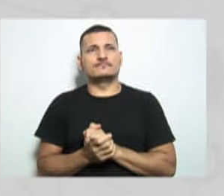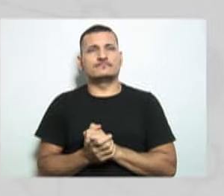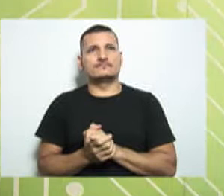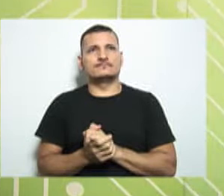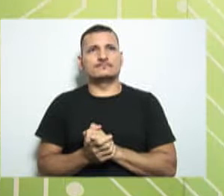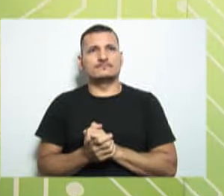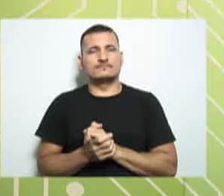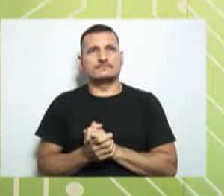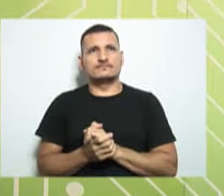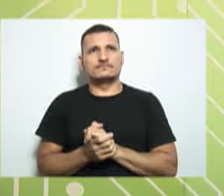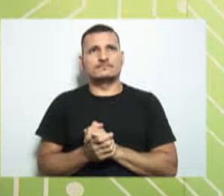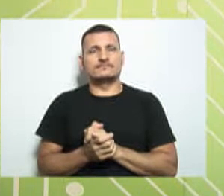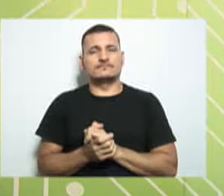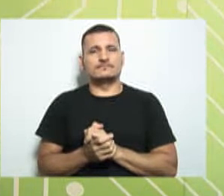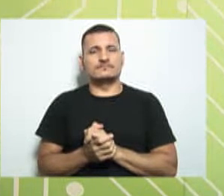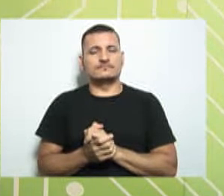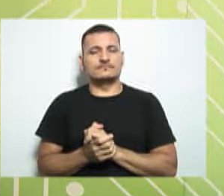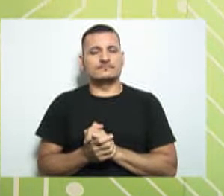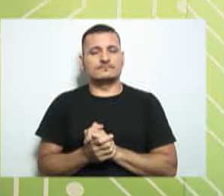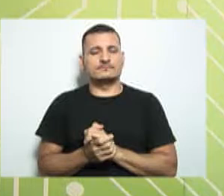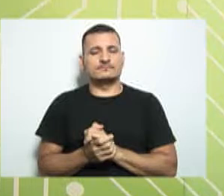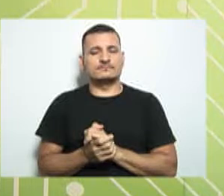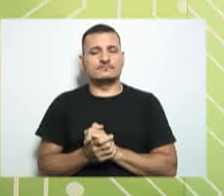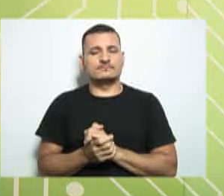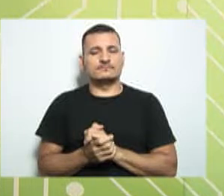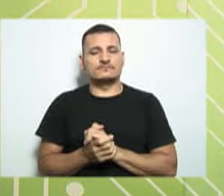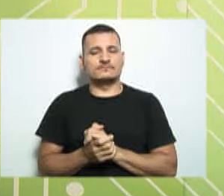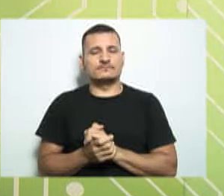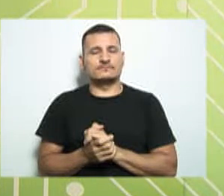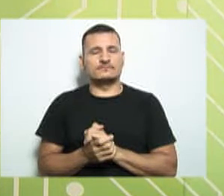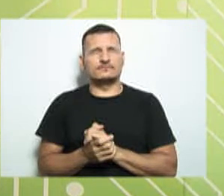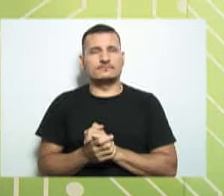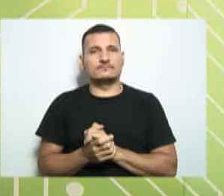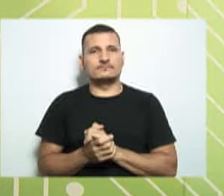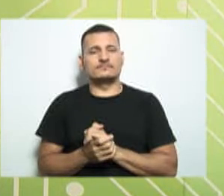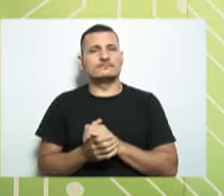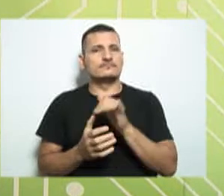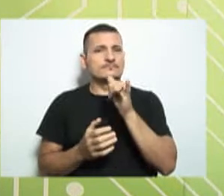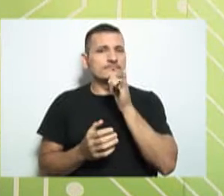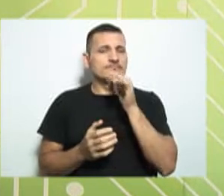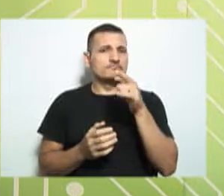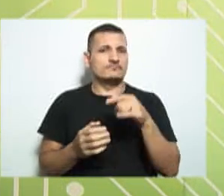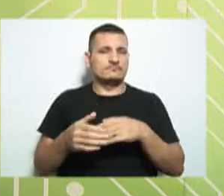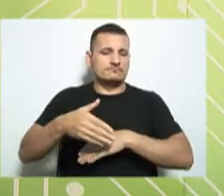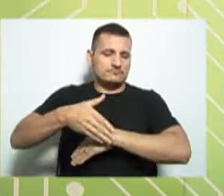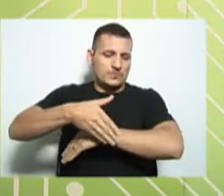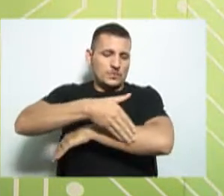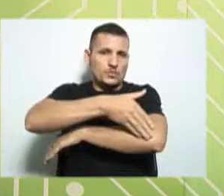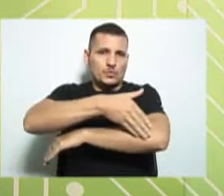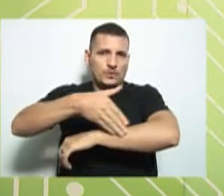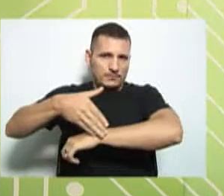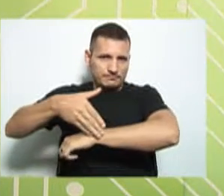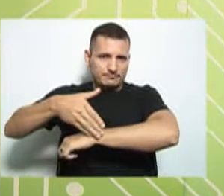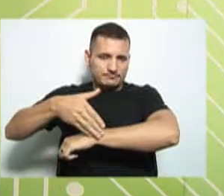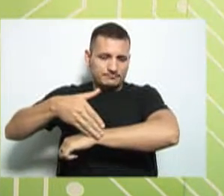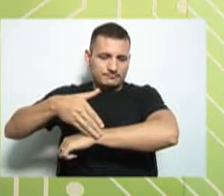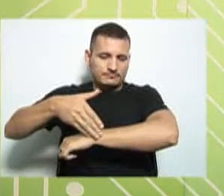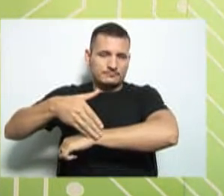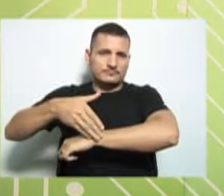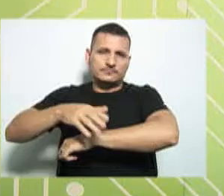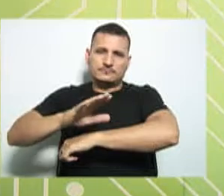comigo, quando vocês têm um exemplo, em uma mesma rua tem 2 ou